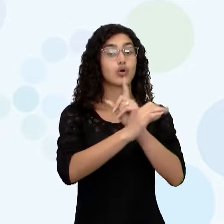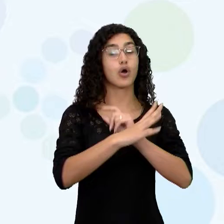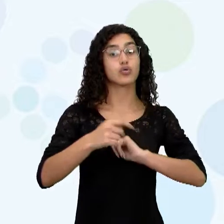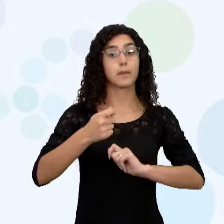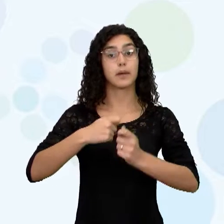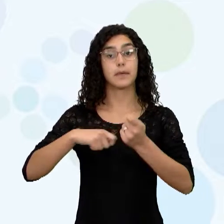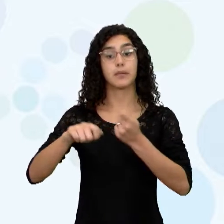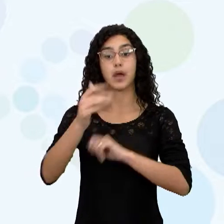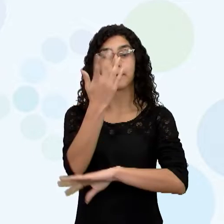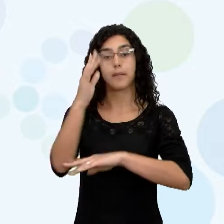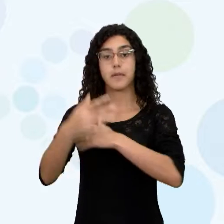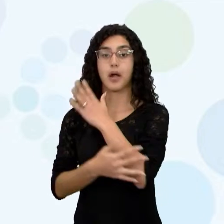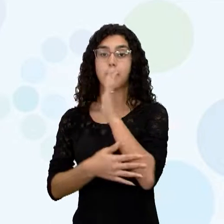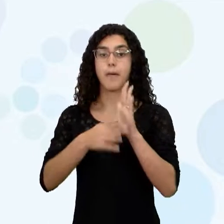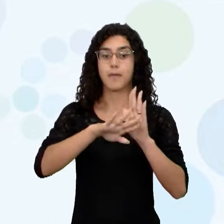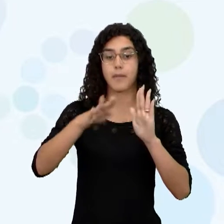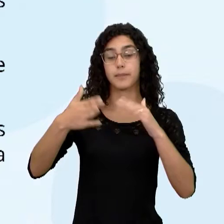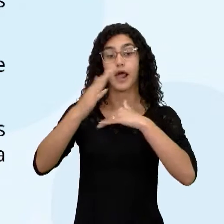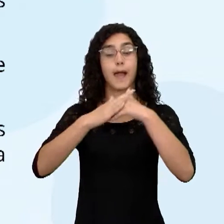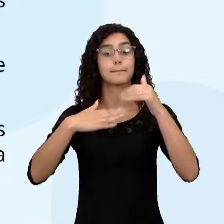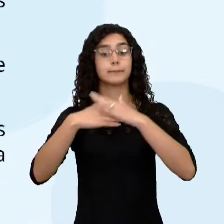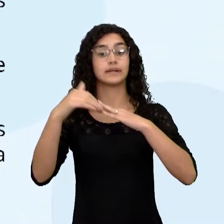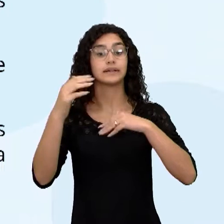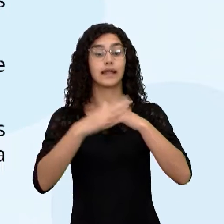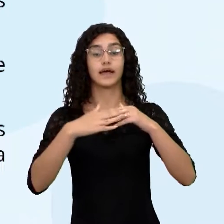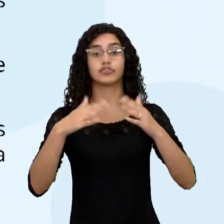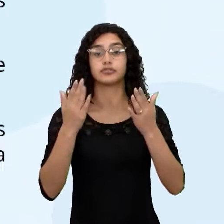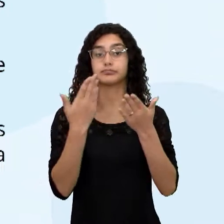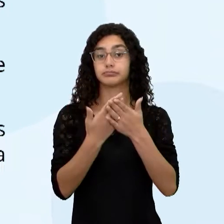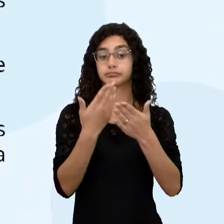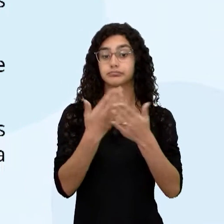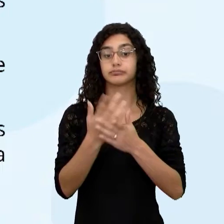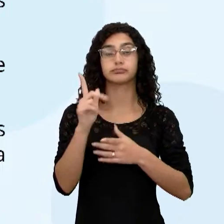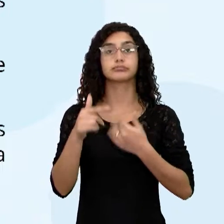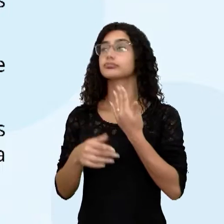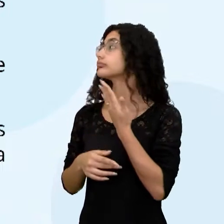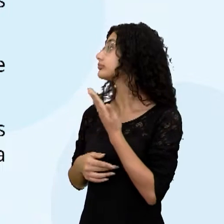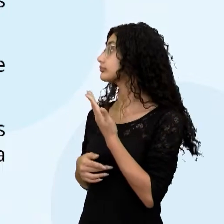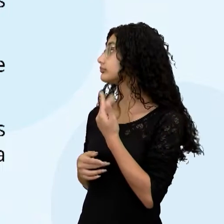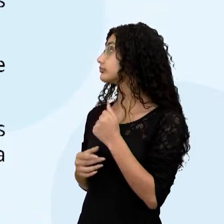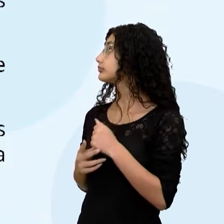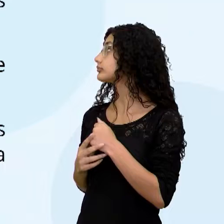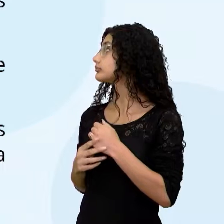socioambientais na Oceania. A habilidade desta aula é EF